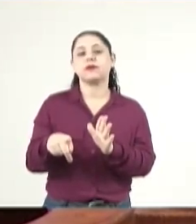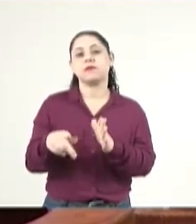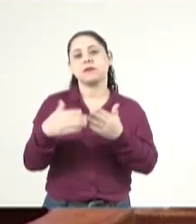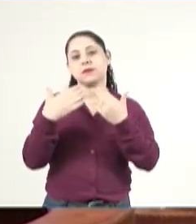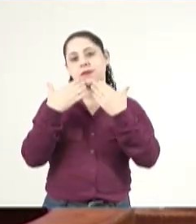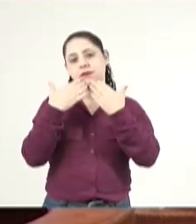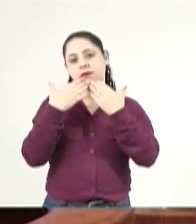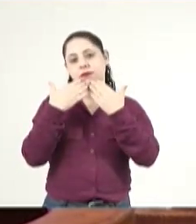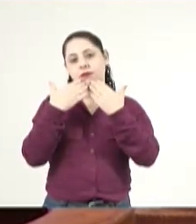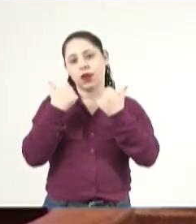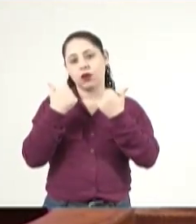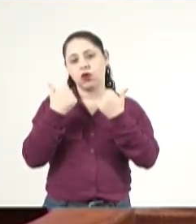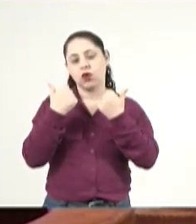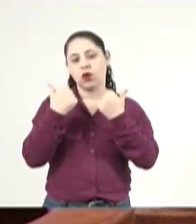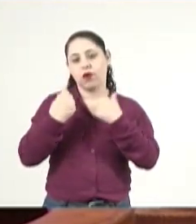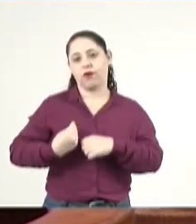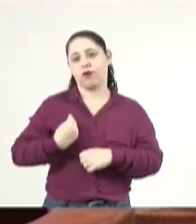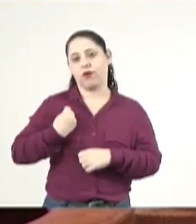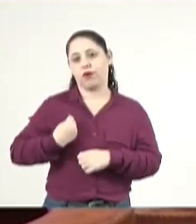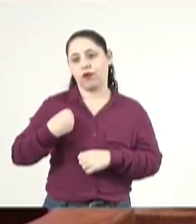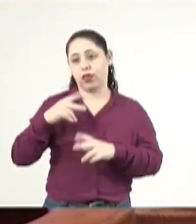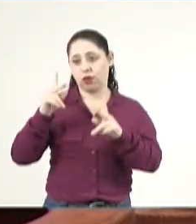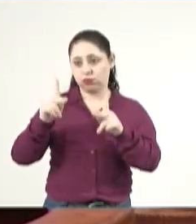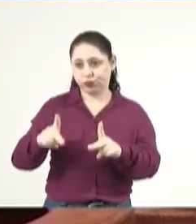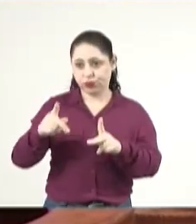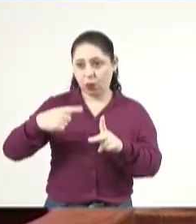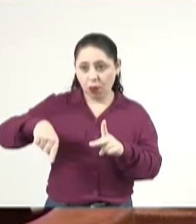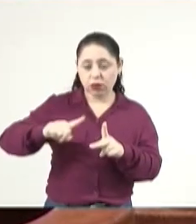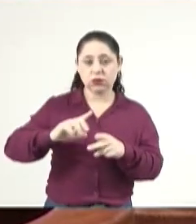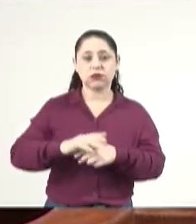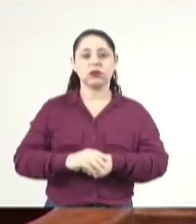codinome, Plante que o João Garante. E